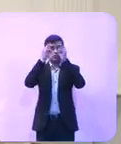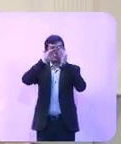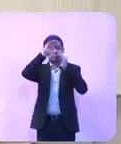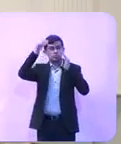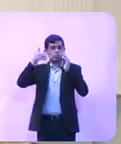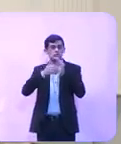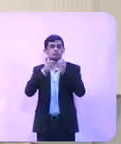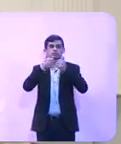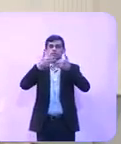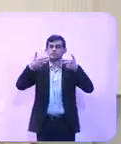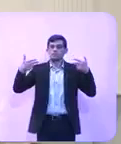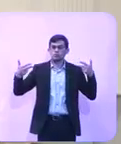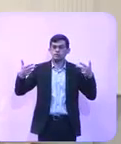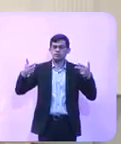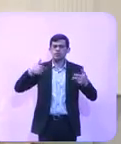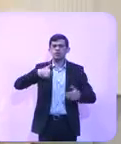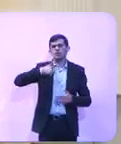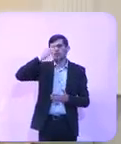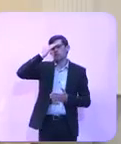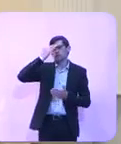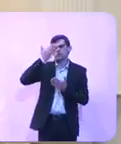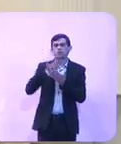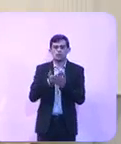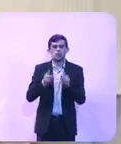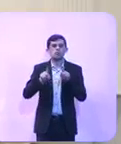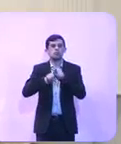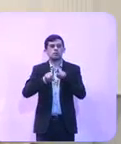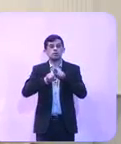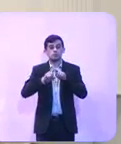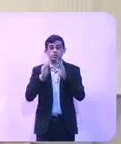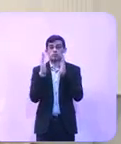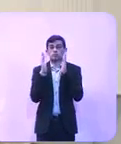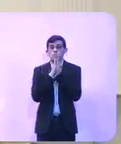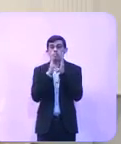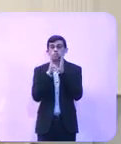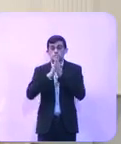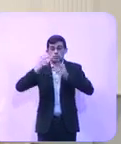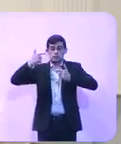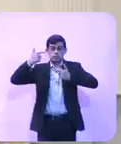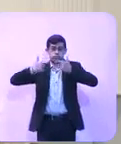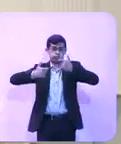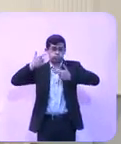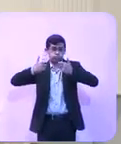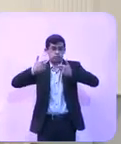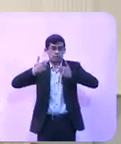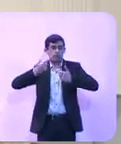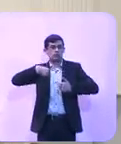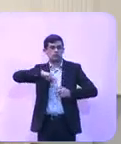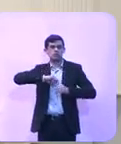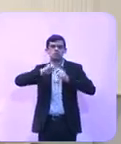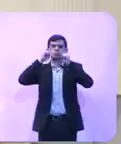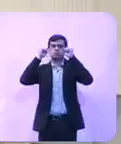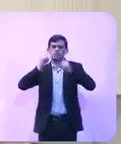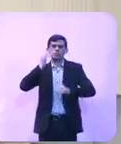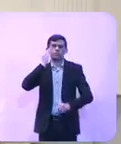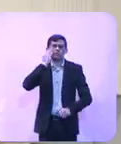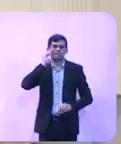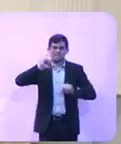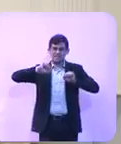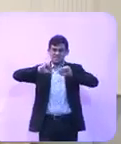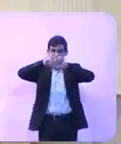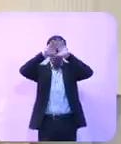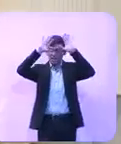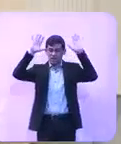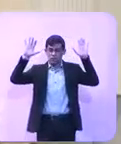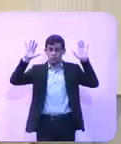coisas. Eu creio também que nessa oração de guerra a gente é capaz de entender